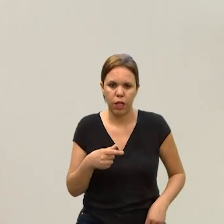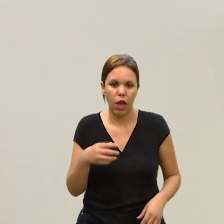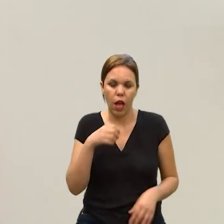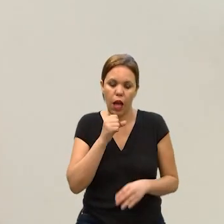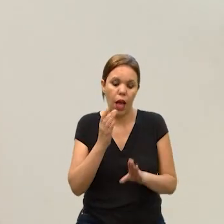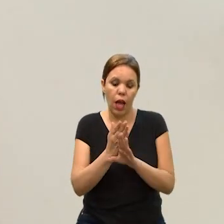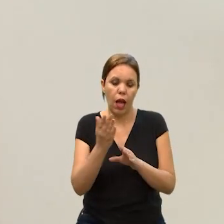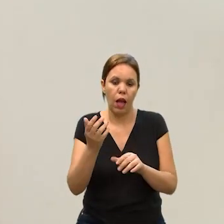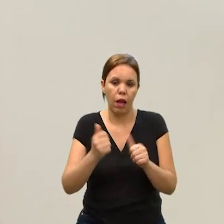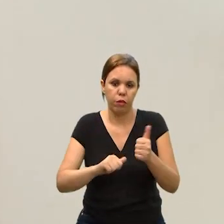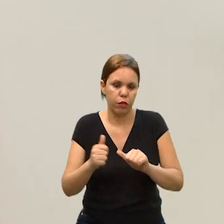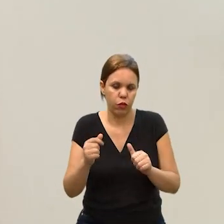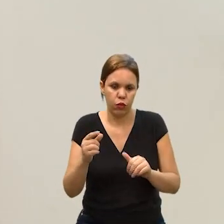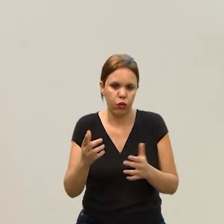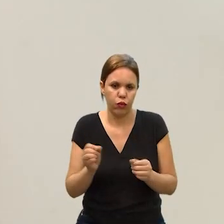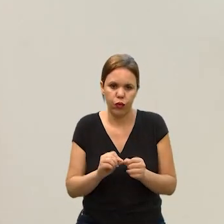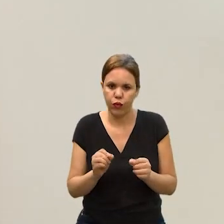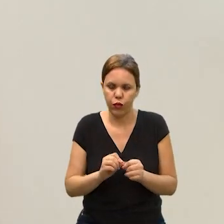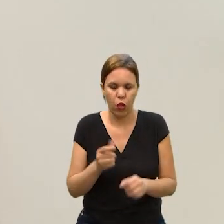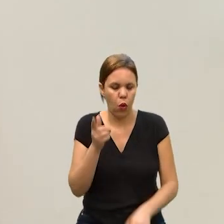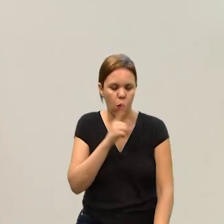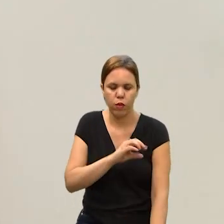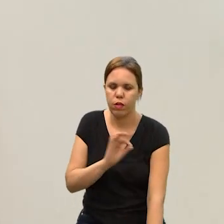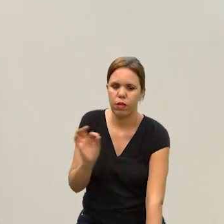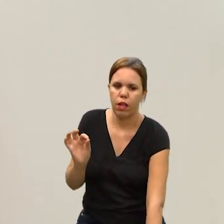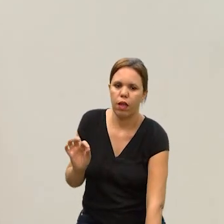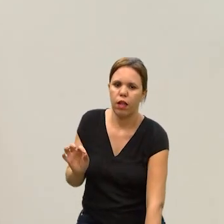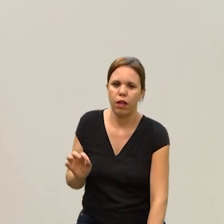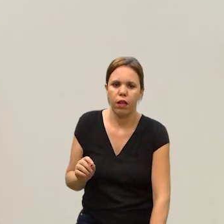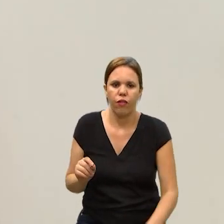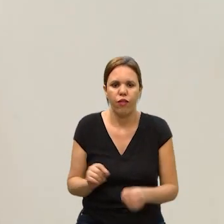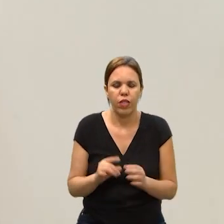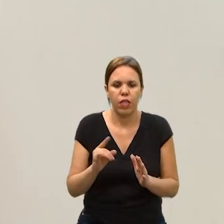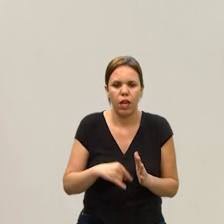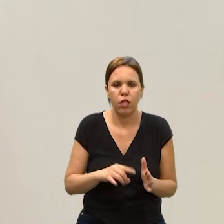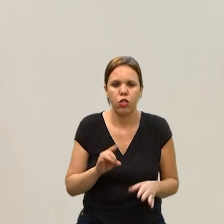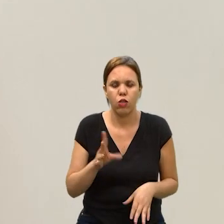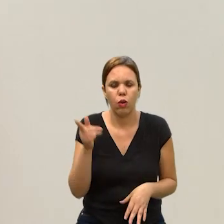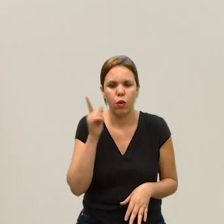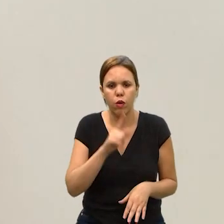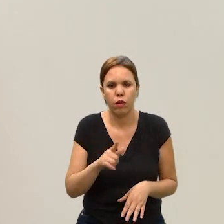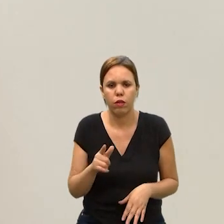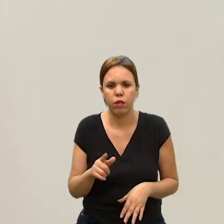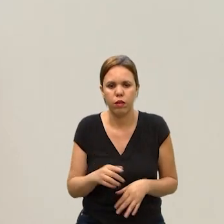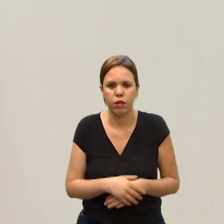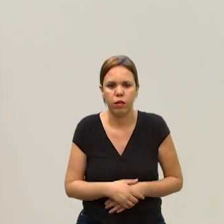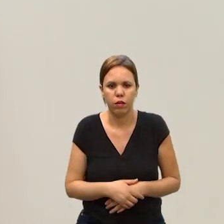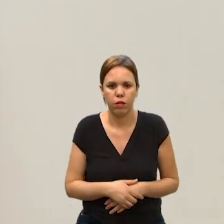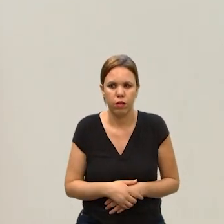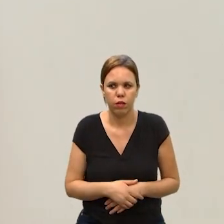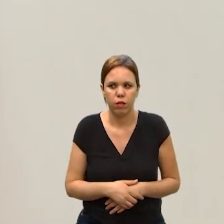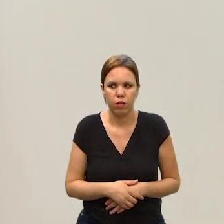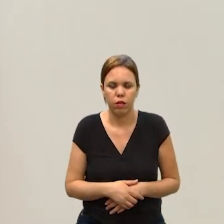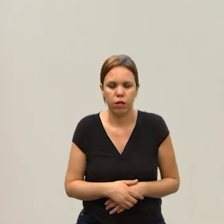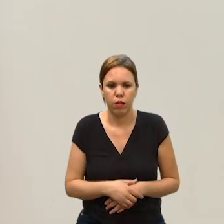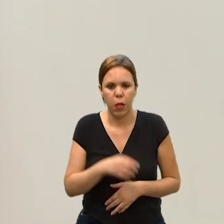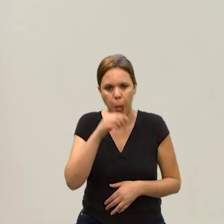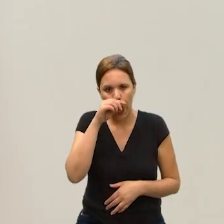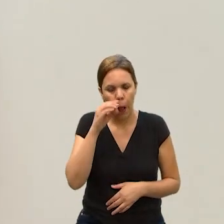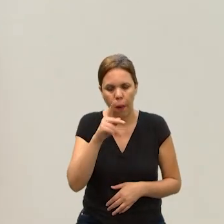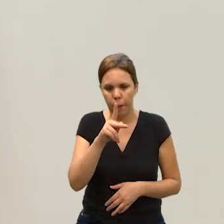esse diagnóstico. Elas só conseguiram ser diagnosticadas com PC com certeza depois de um ano.